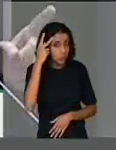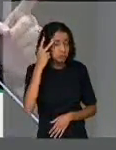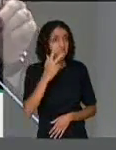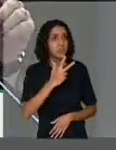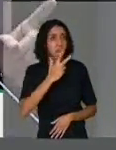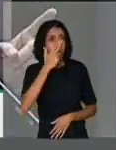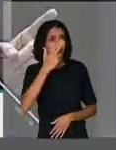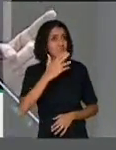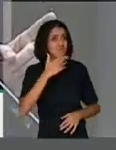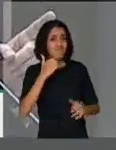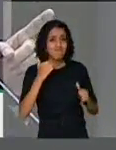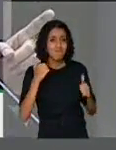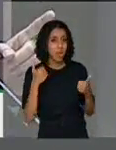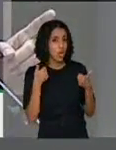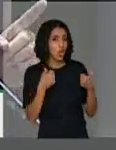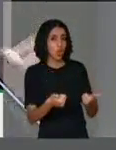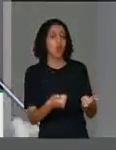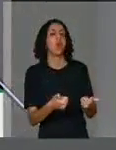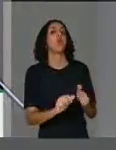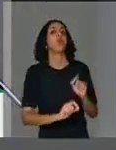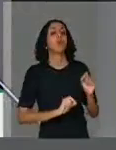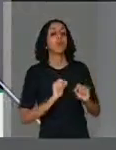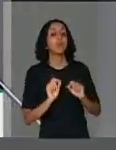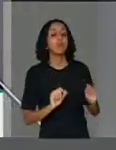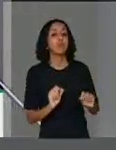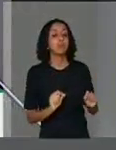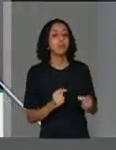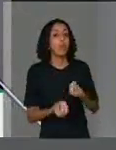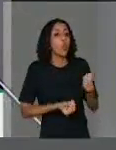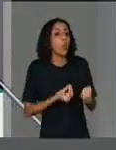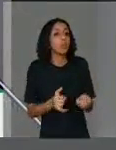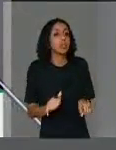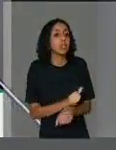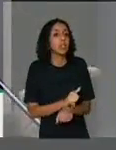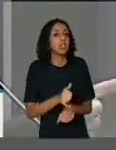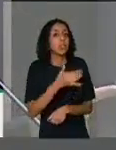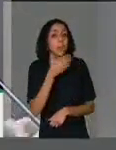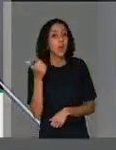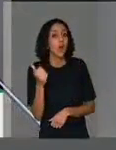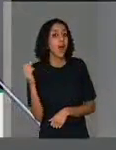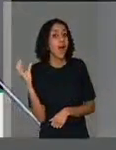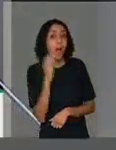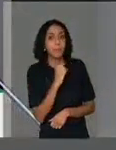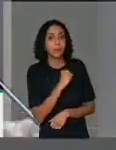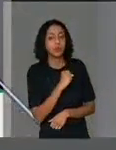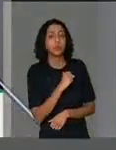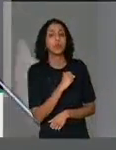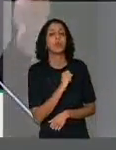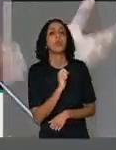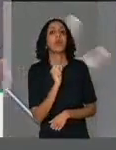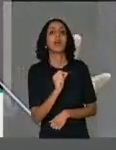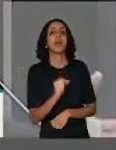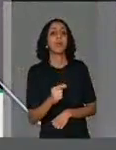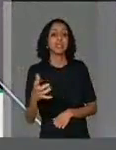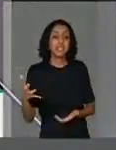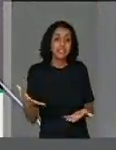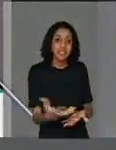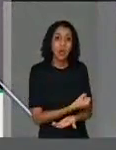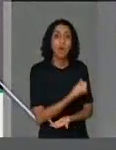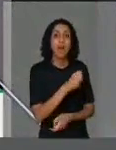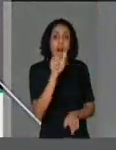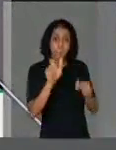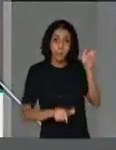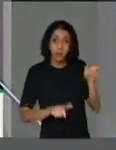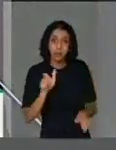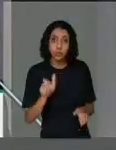coisa mais eficaz que possam fazer, mais rápida para produzir mais resultado e salvar mais